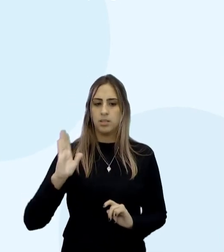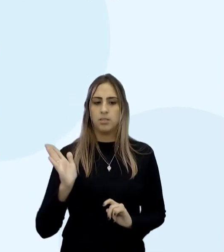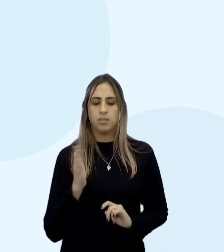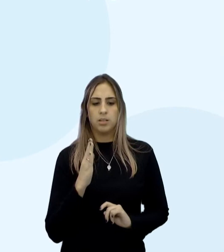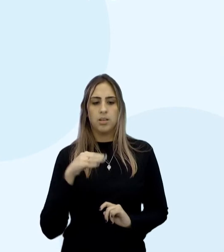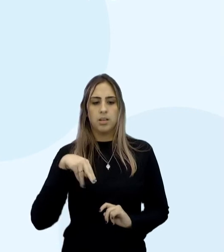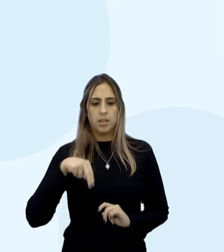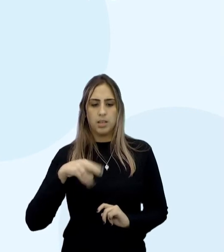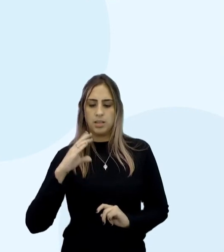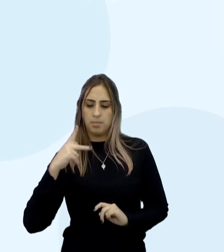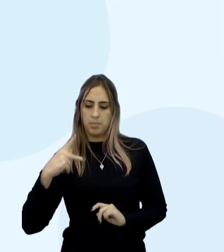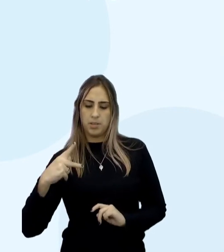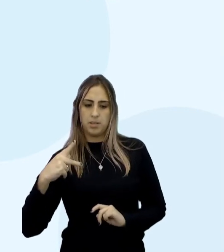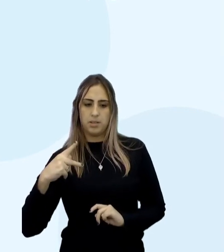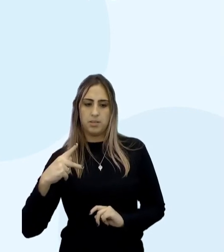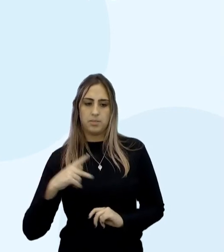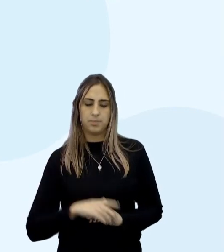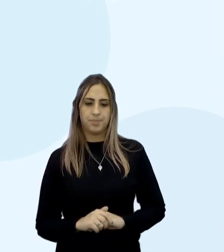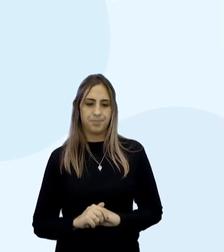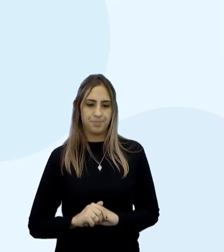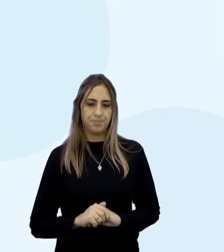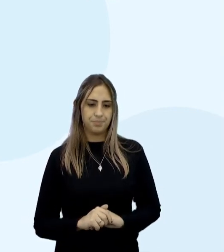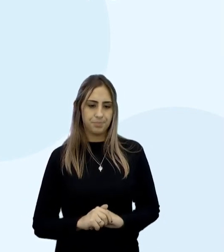Baixa Cultura BC e Nina Pali